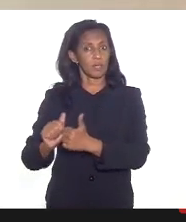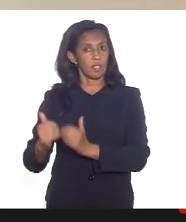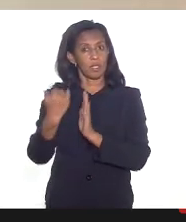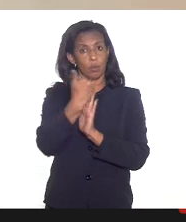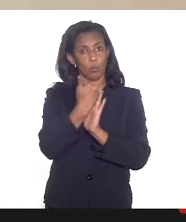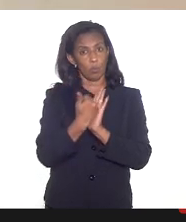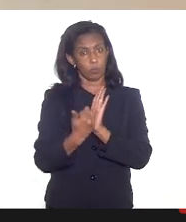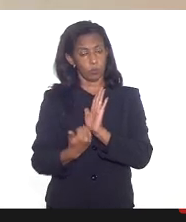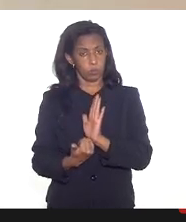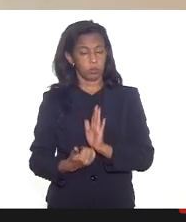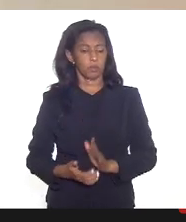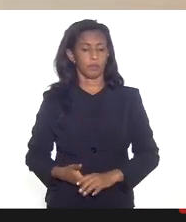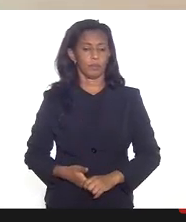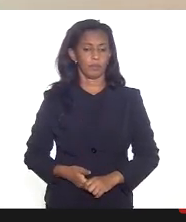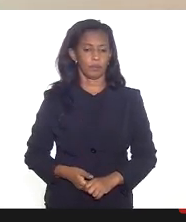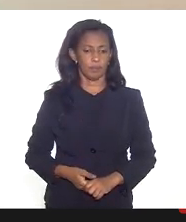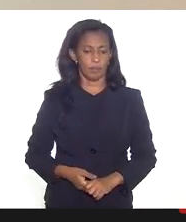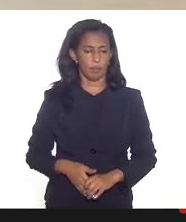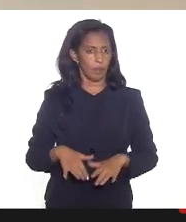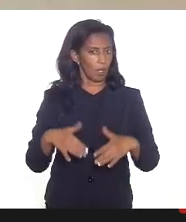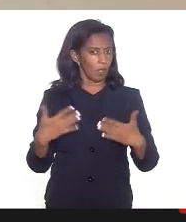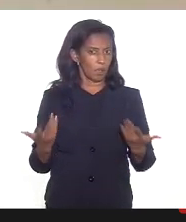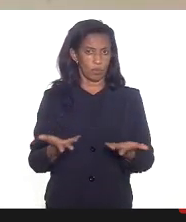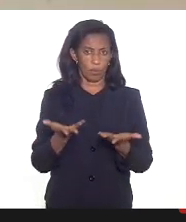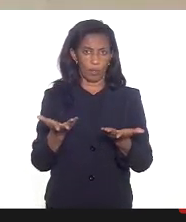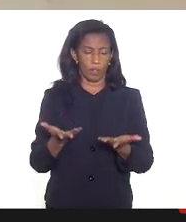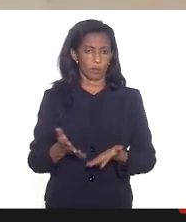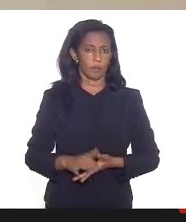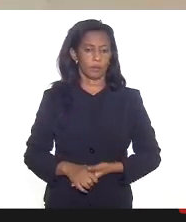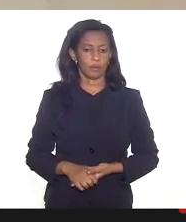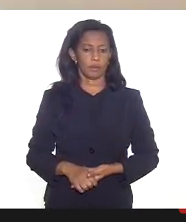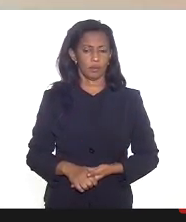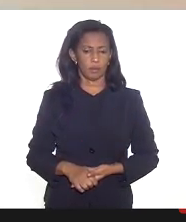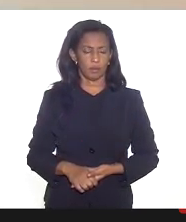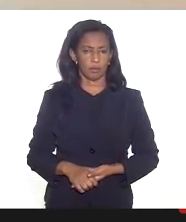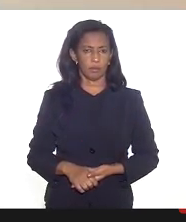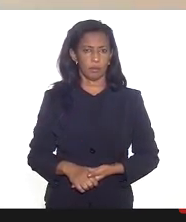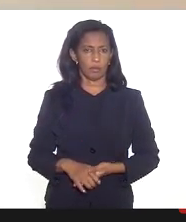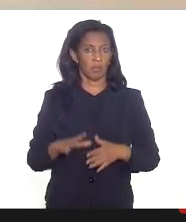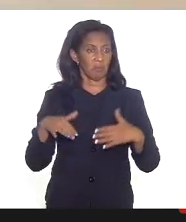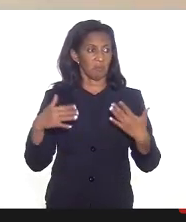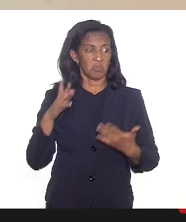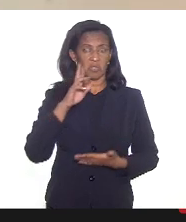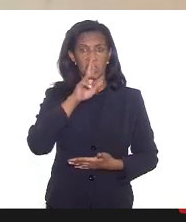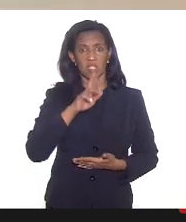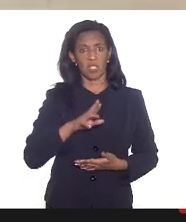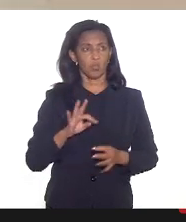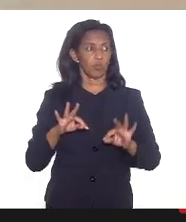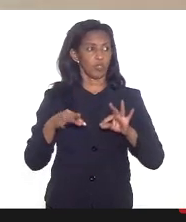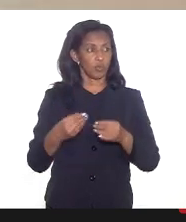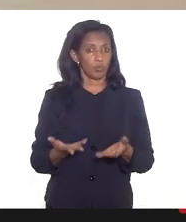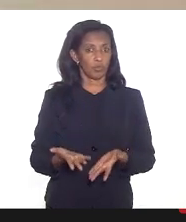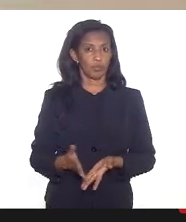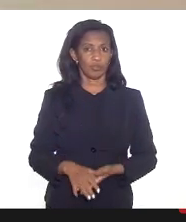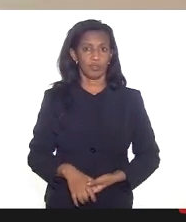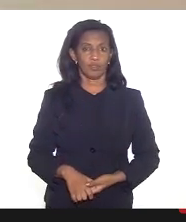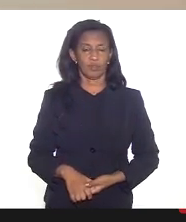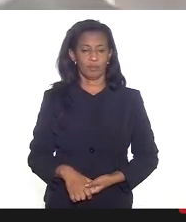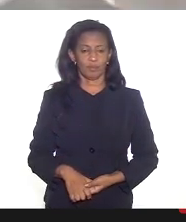que está na deliberação tá então são essas as foram essas vocês responde deputada massa